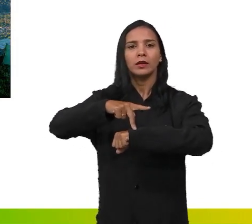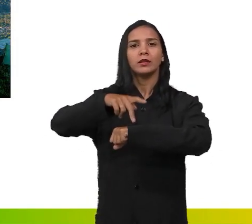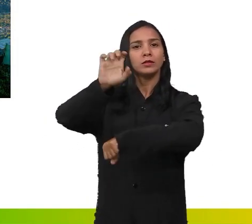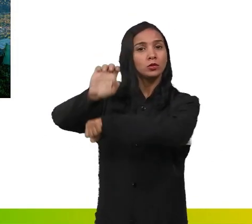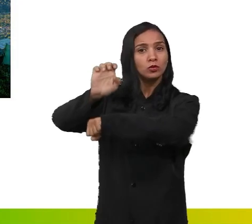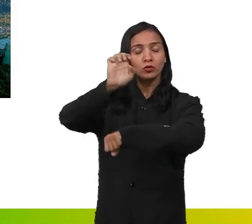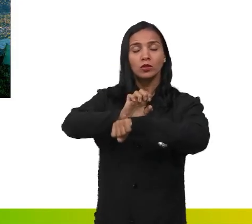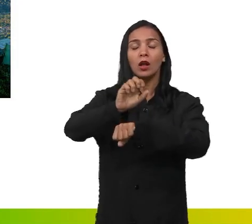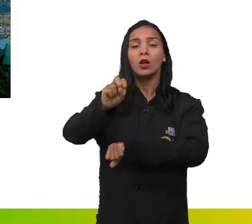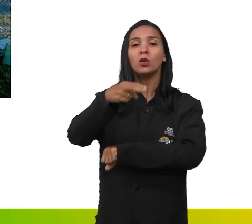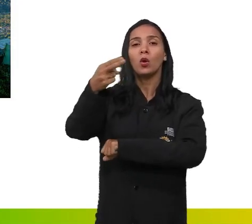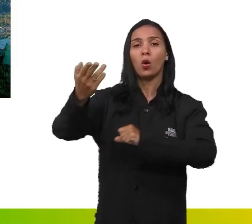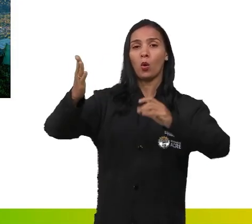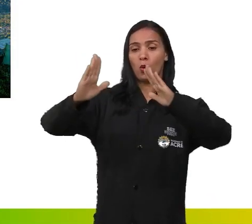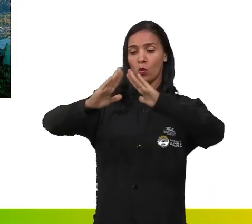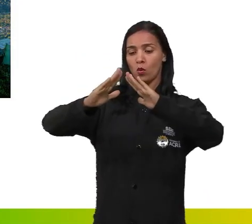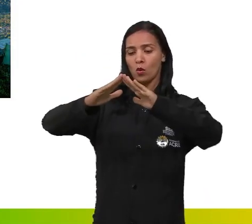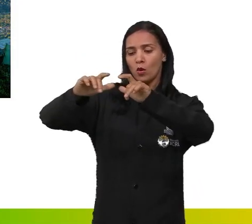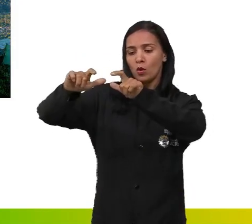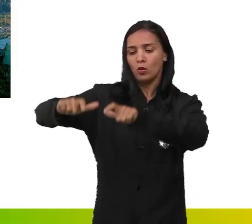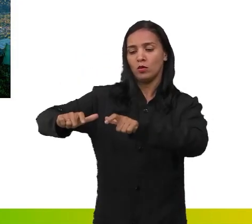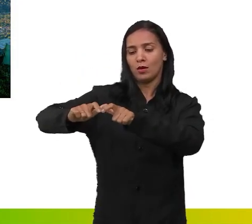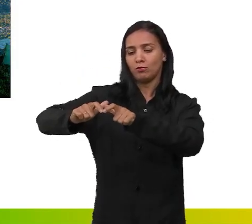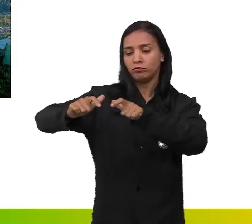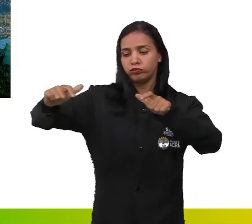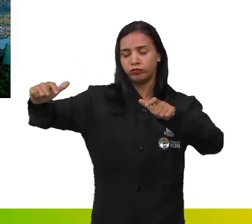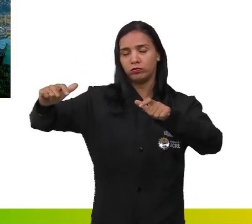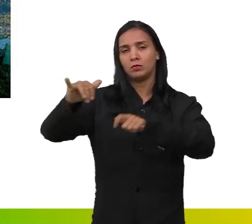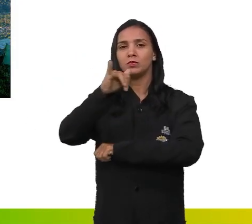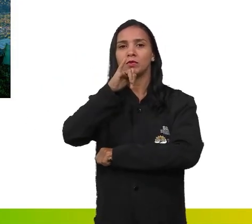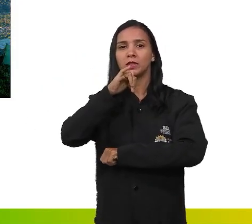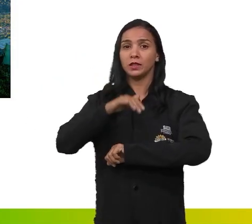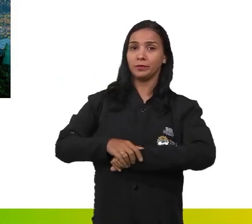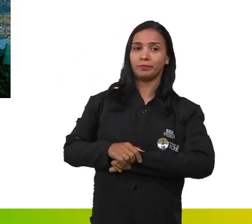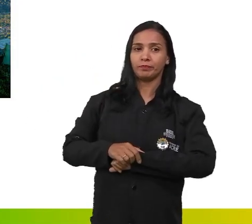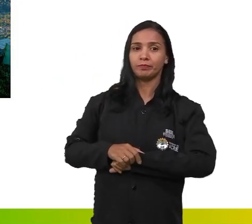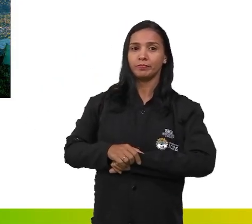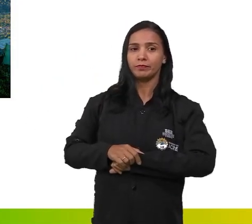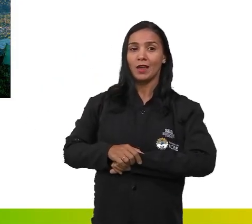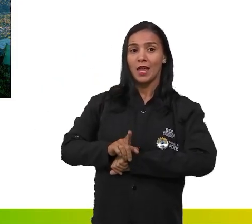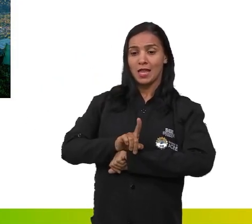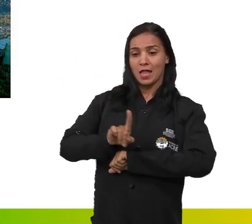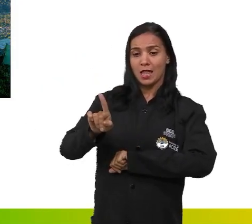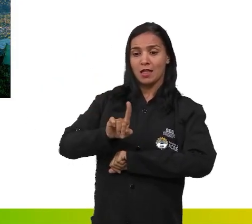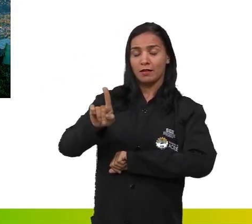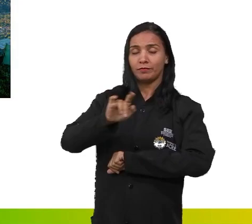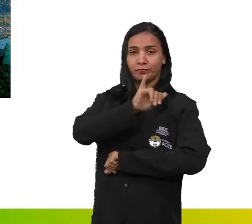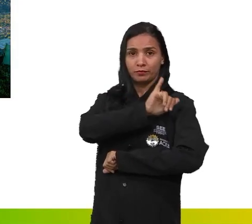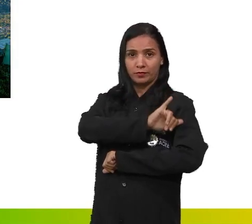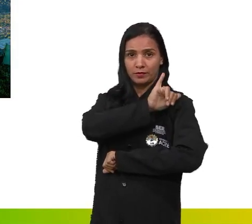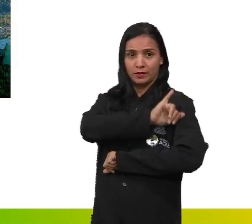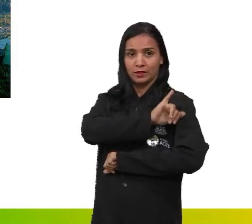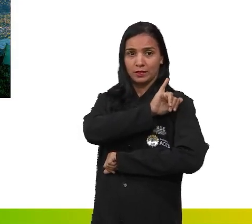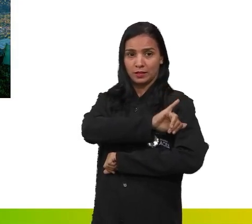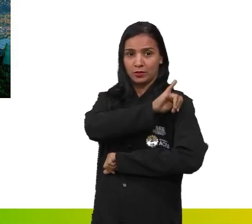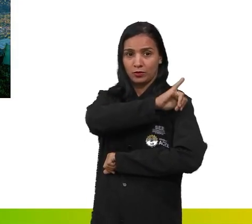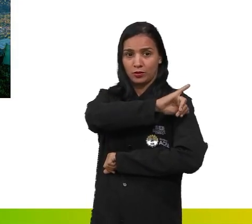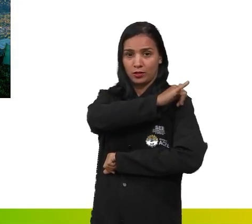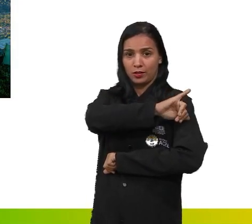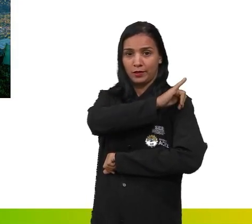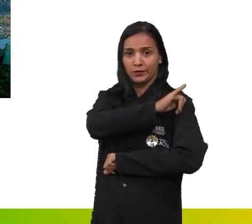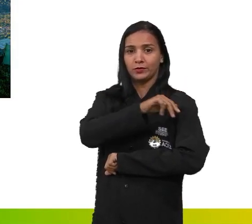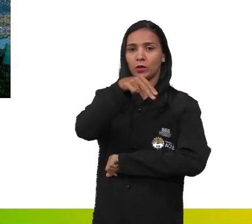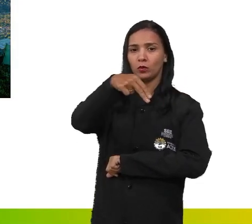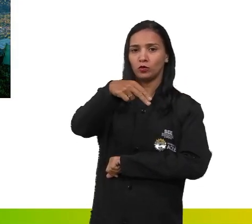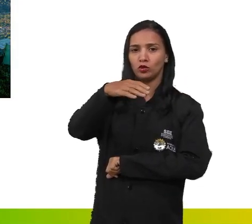etc. Observe os exemplos. Na cidade, nós temos in Rio de Janeiro, no Rio de